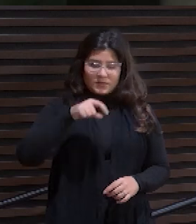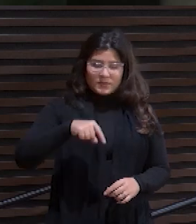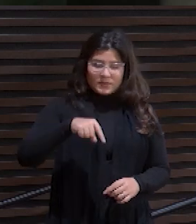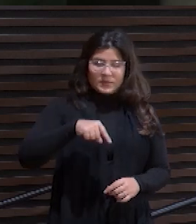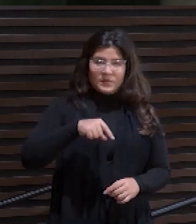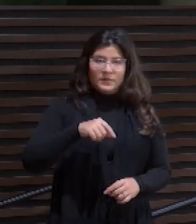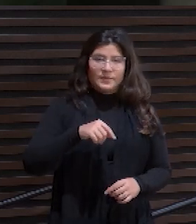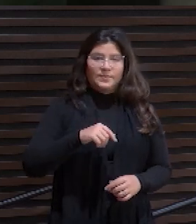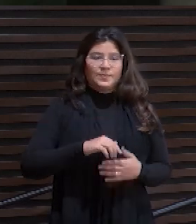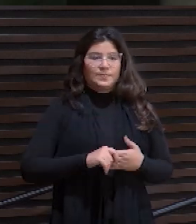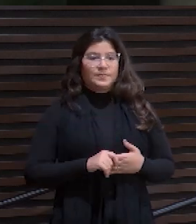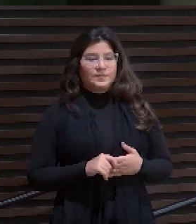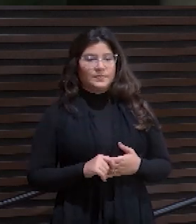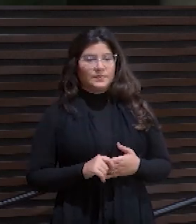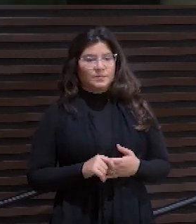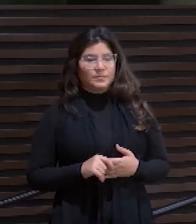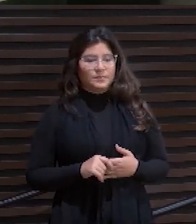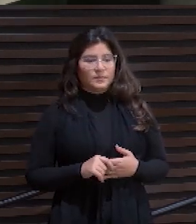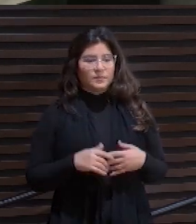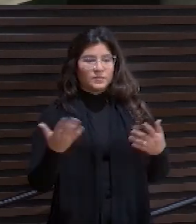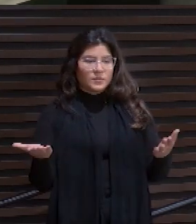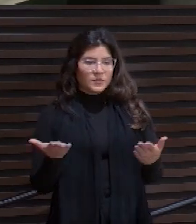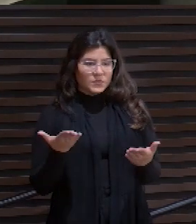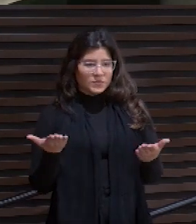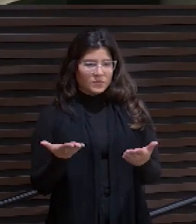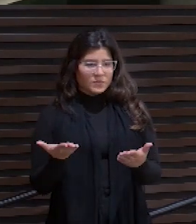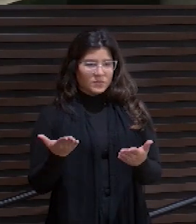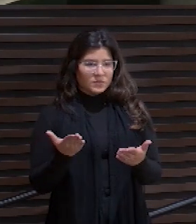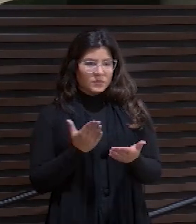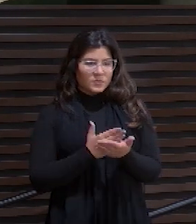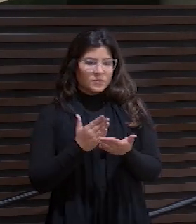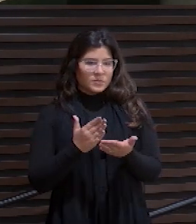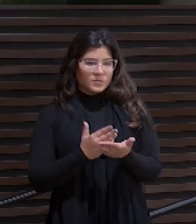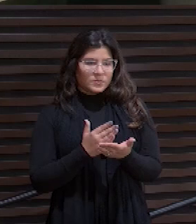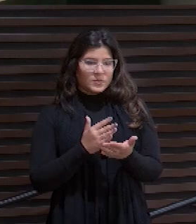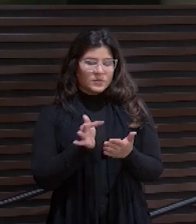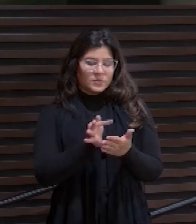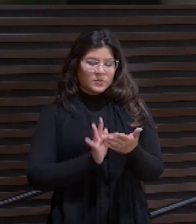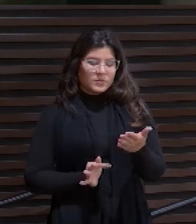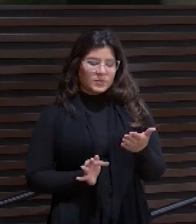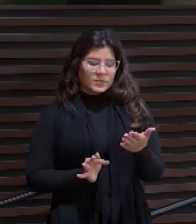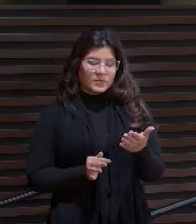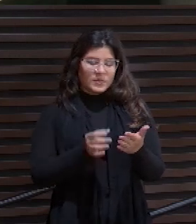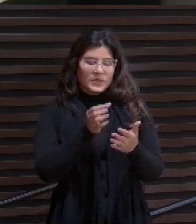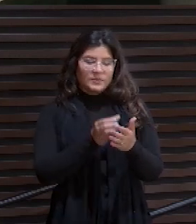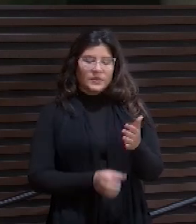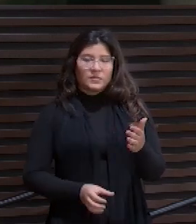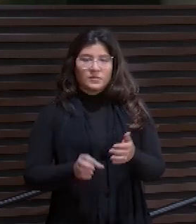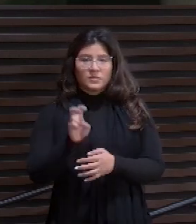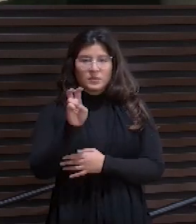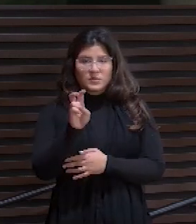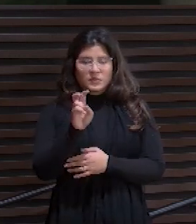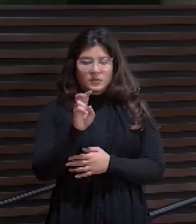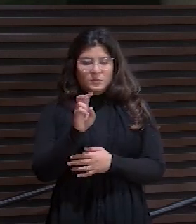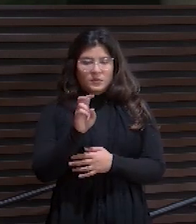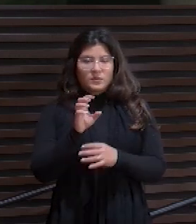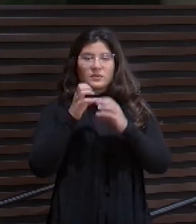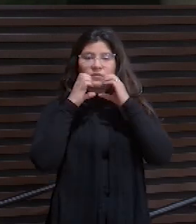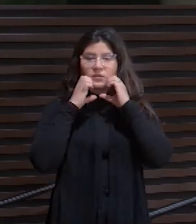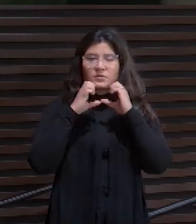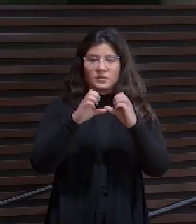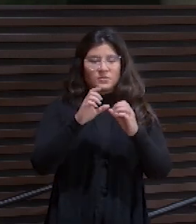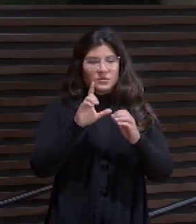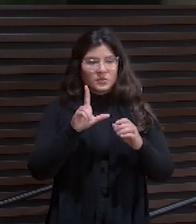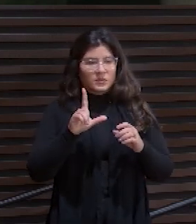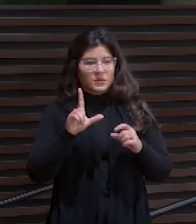terra. Então hoje, a porção que o Senhor nos deu está lá no capítulo 5 do Evangelho de Lucas.